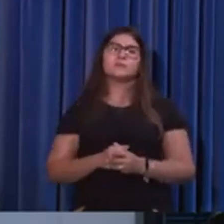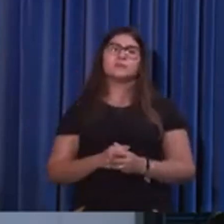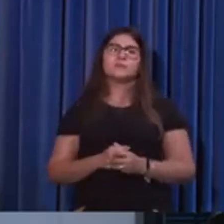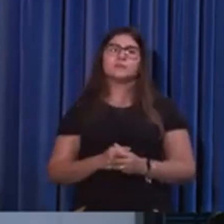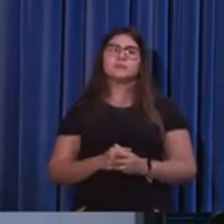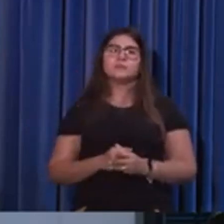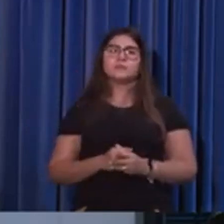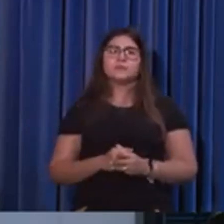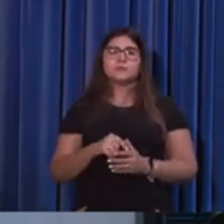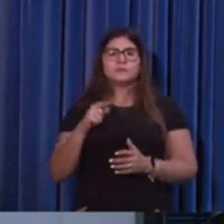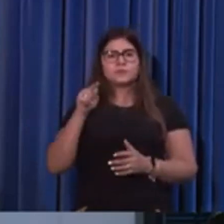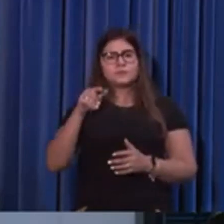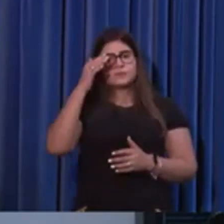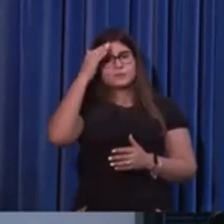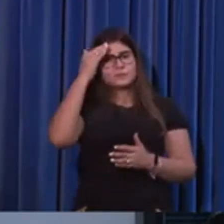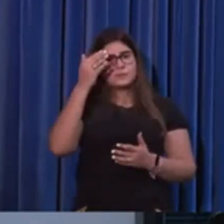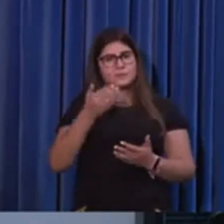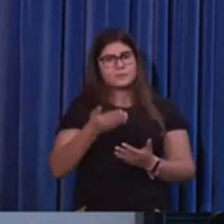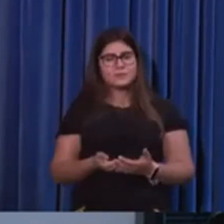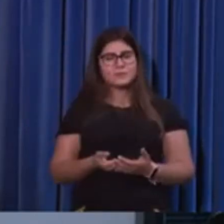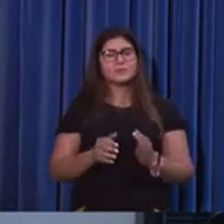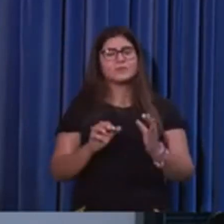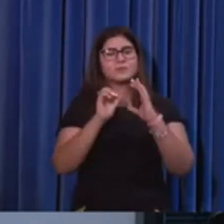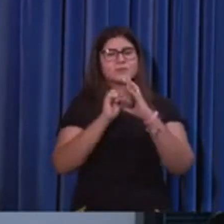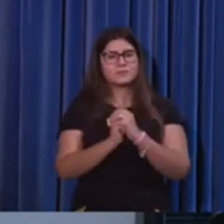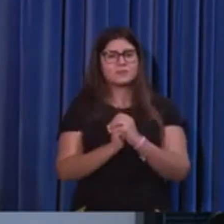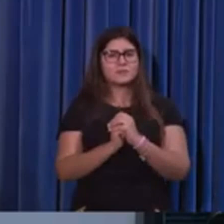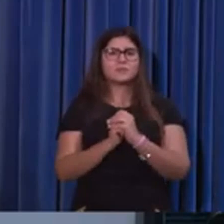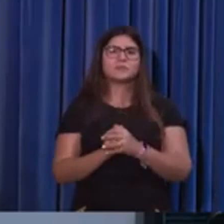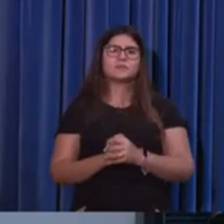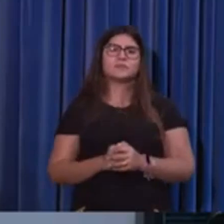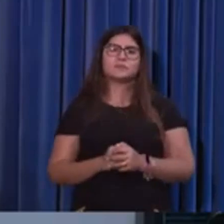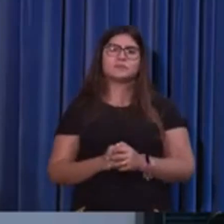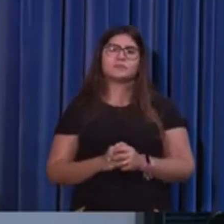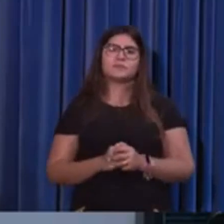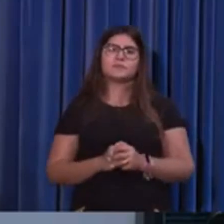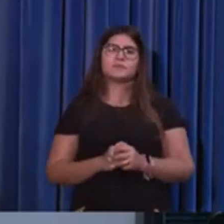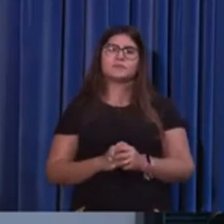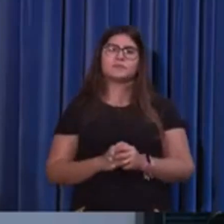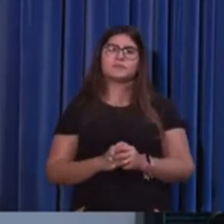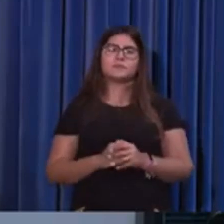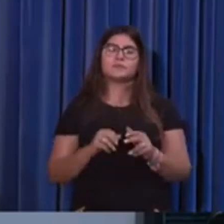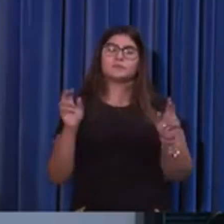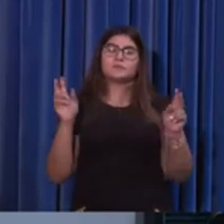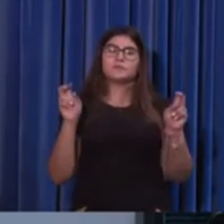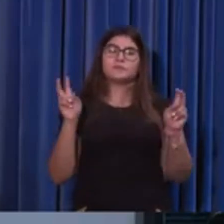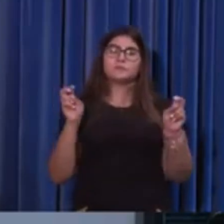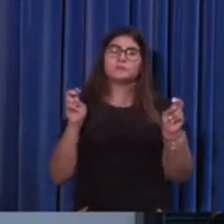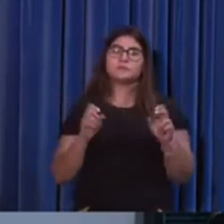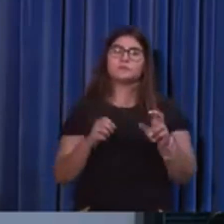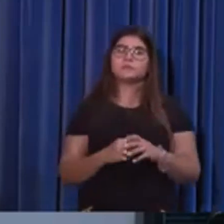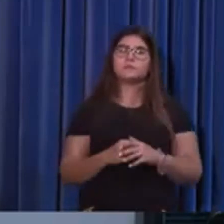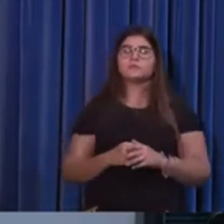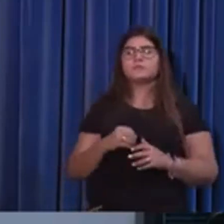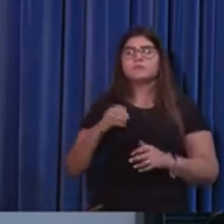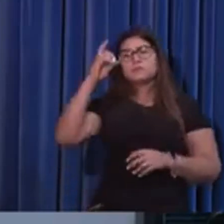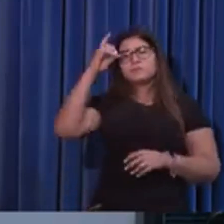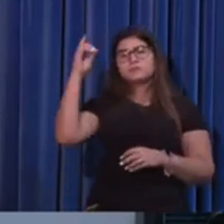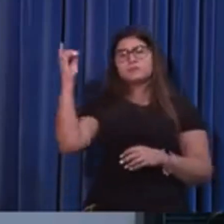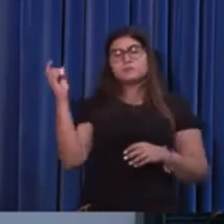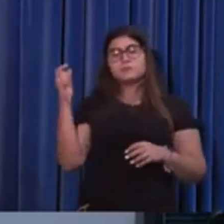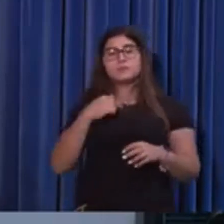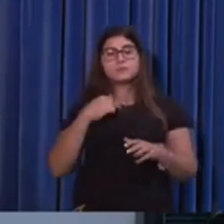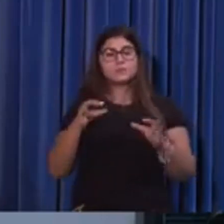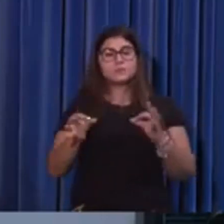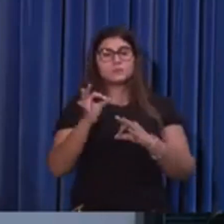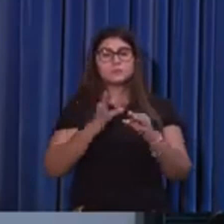bíblica? Amém. O termo que vem a seguir é naquele dia que preparei,